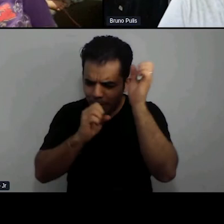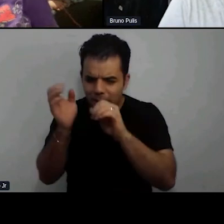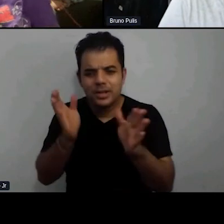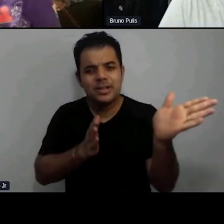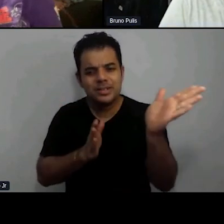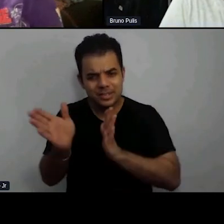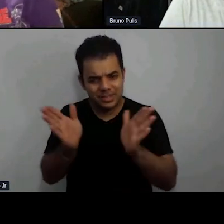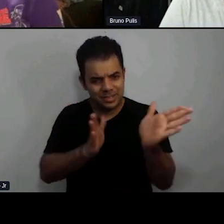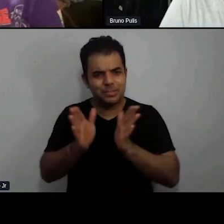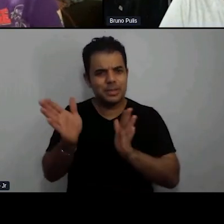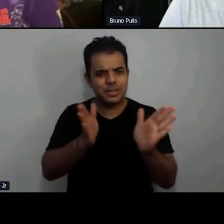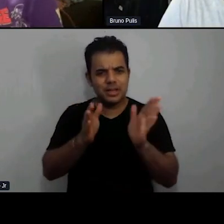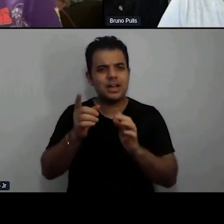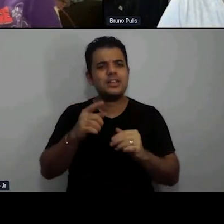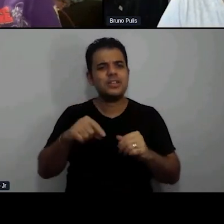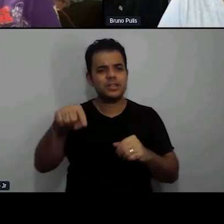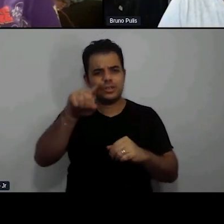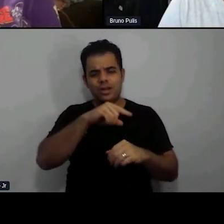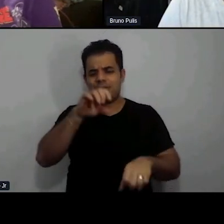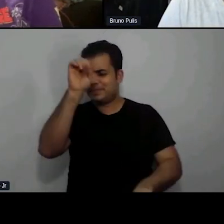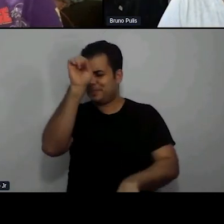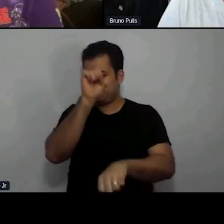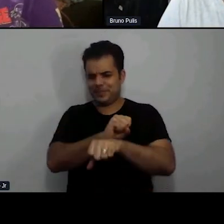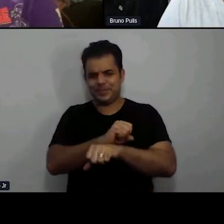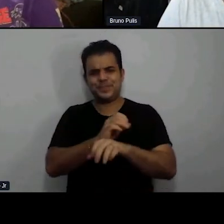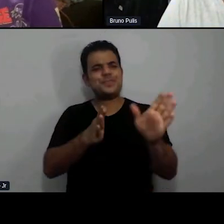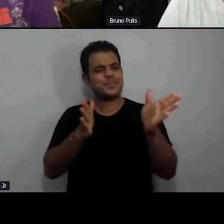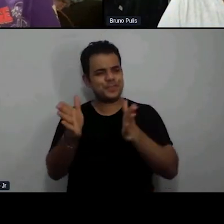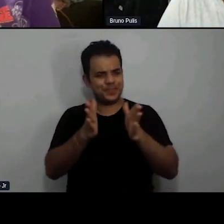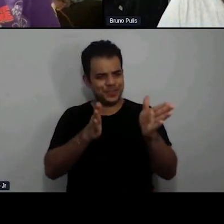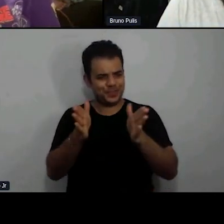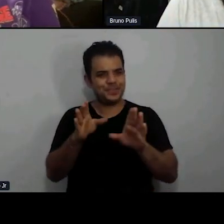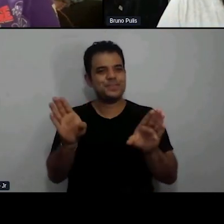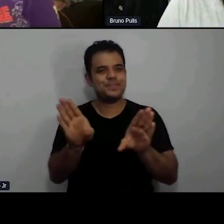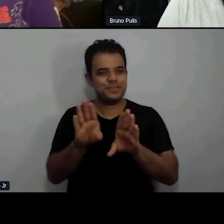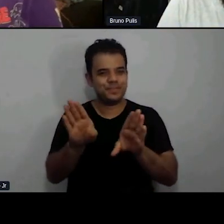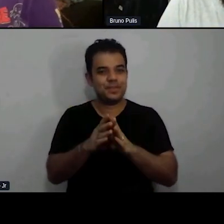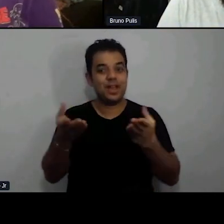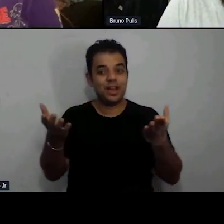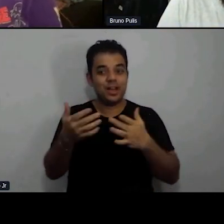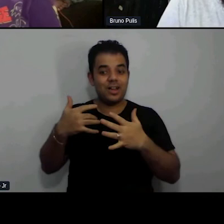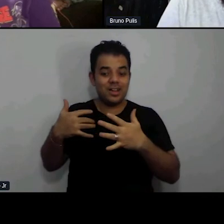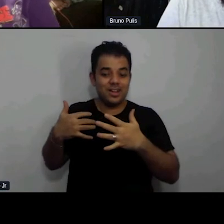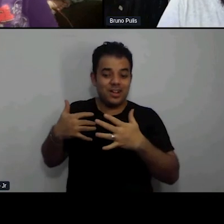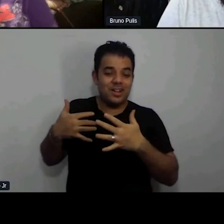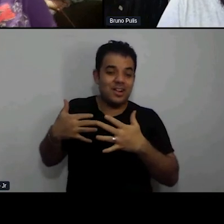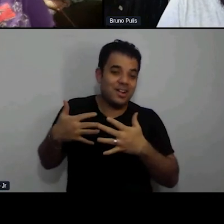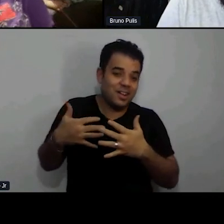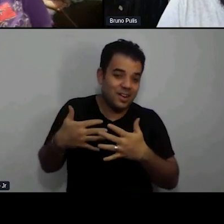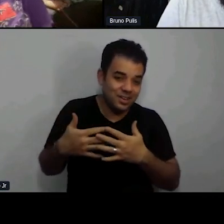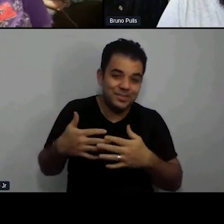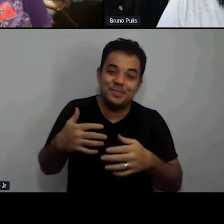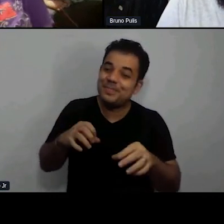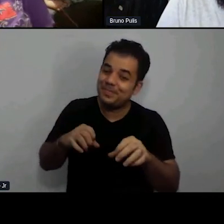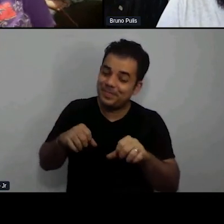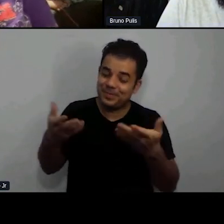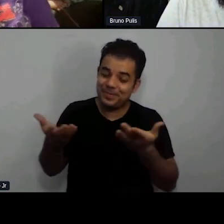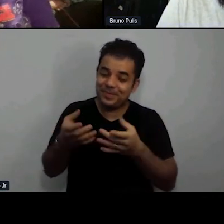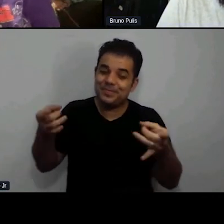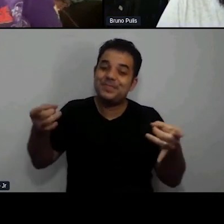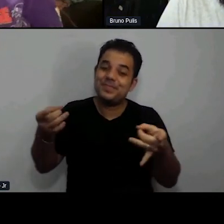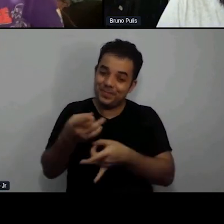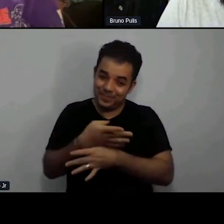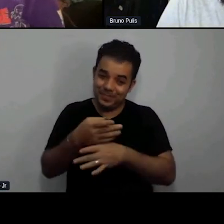acessibilidade, vocês não morrem. A gente está se encaminhando para o encerramento do